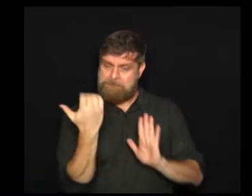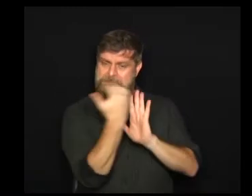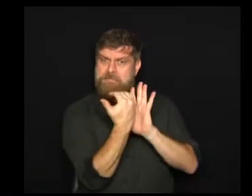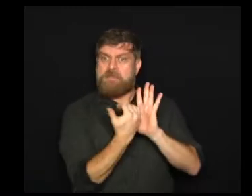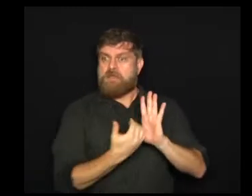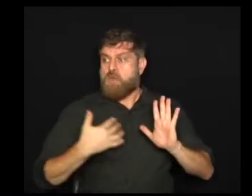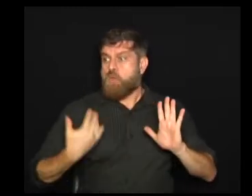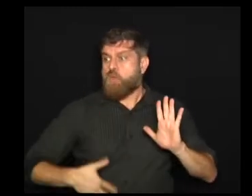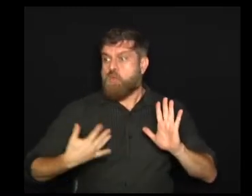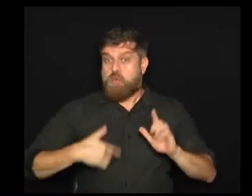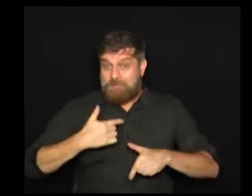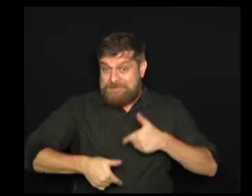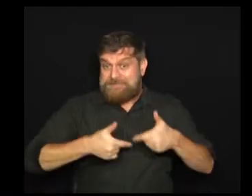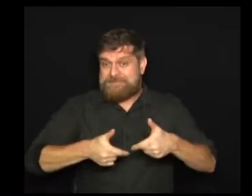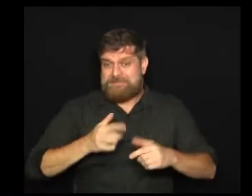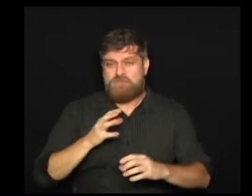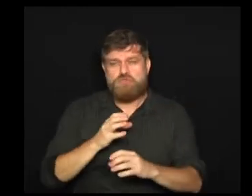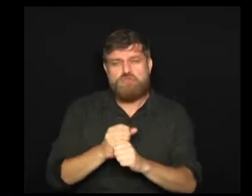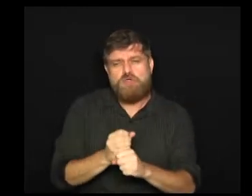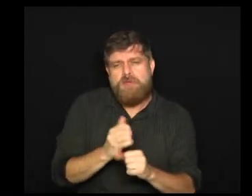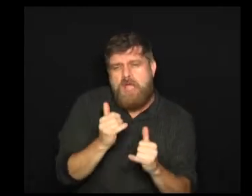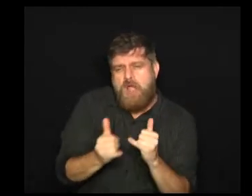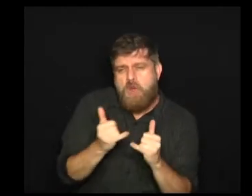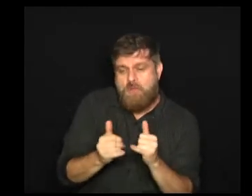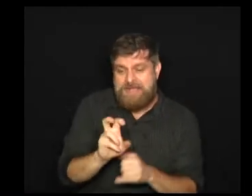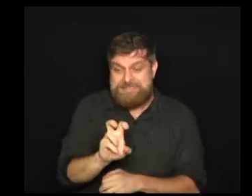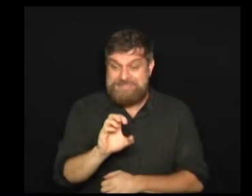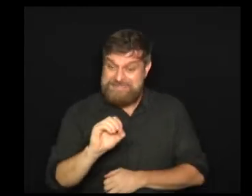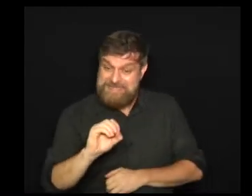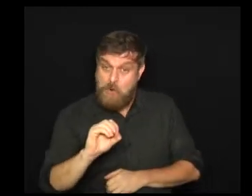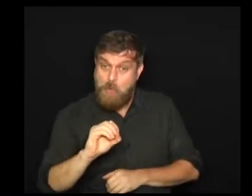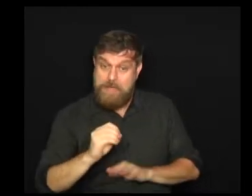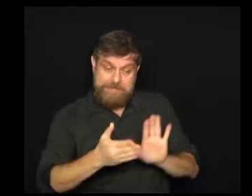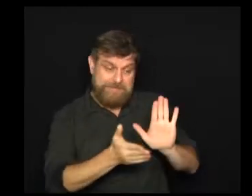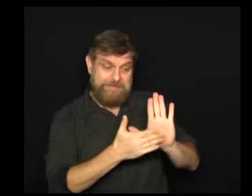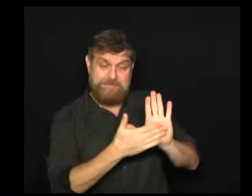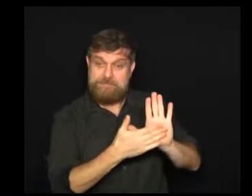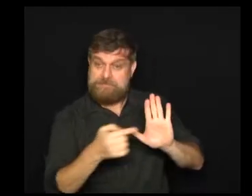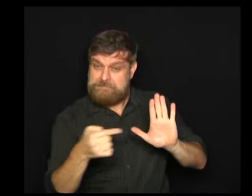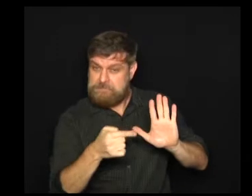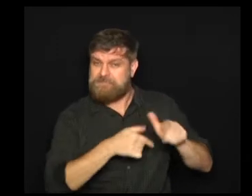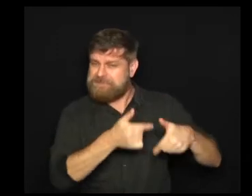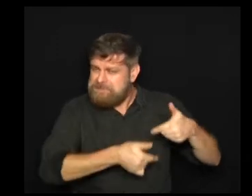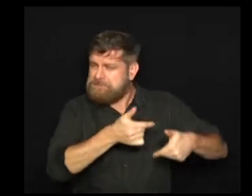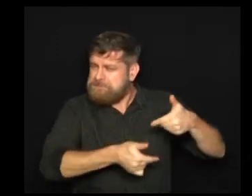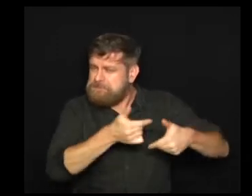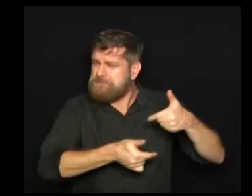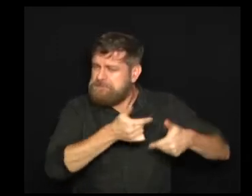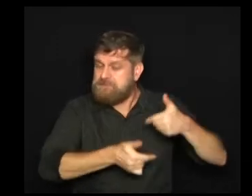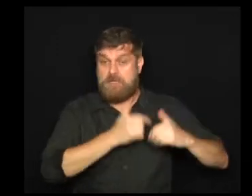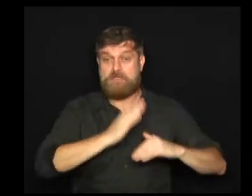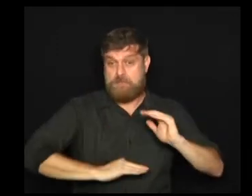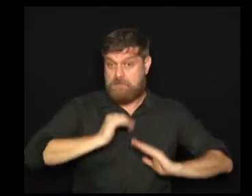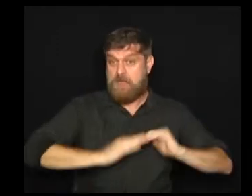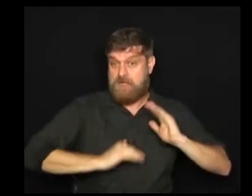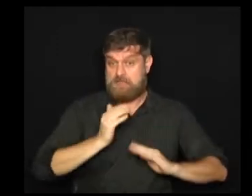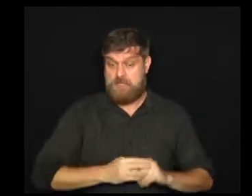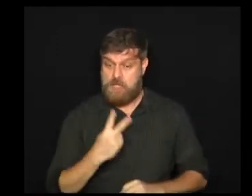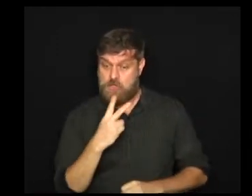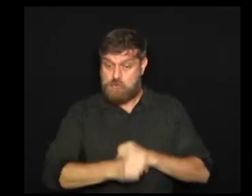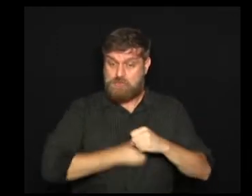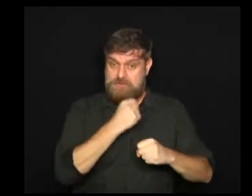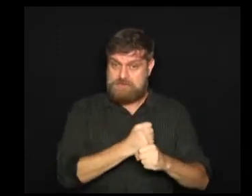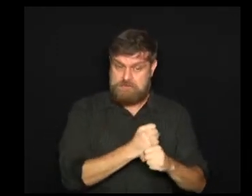trabalhar. São aproximadamente aí mais de 50 propostas, mais ou menos, que tem para serem trabalhadas nesses